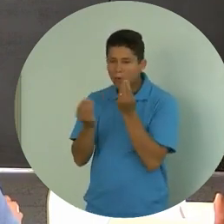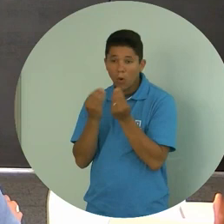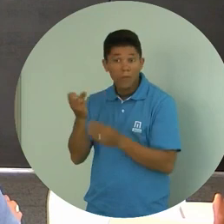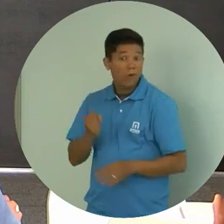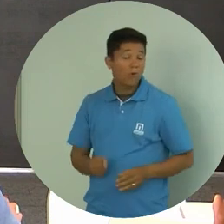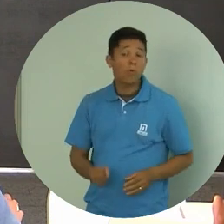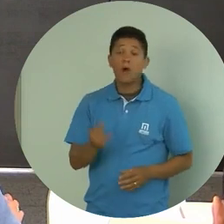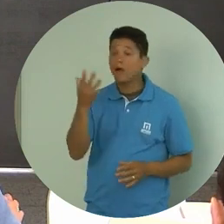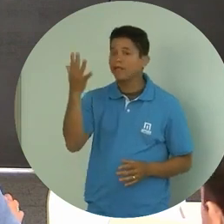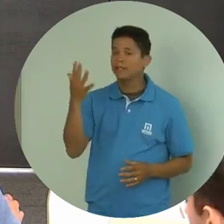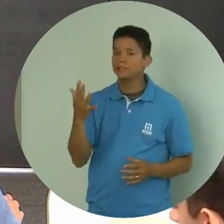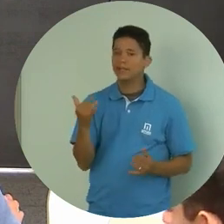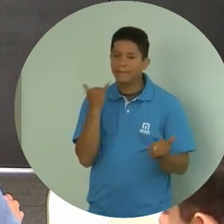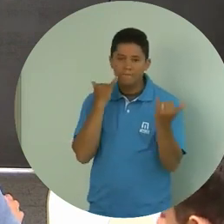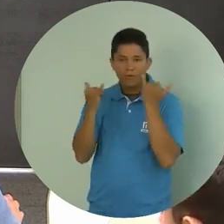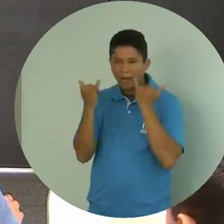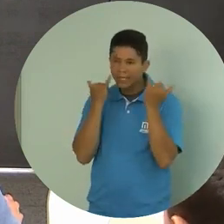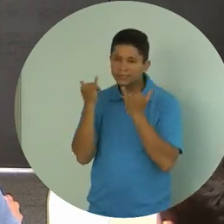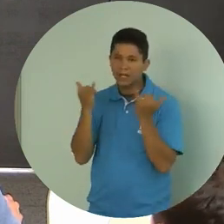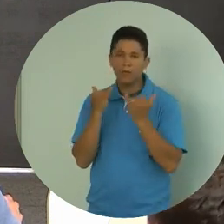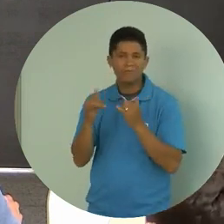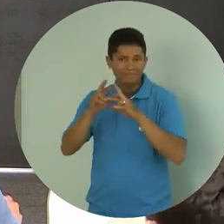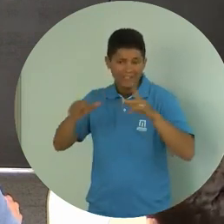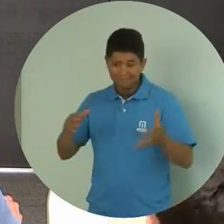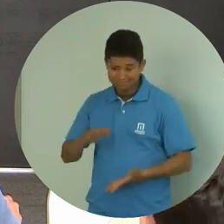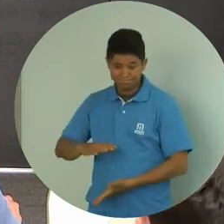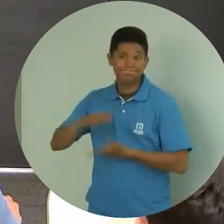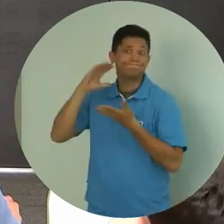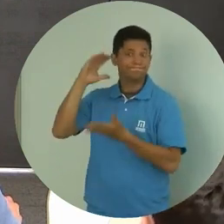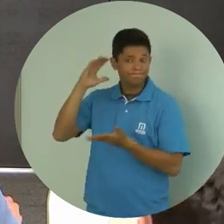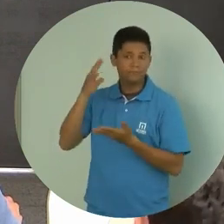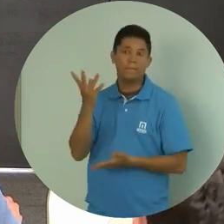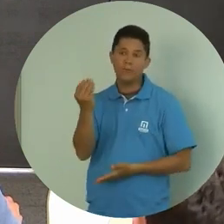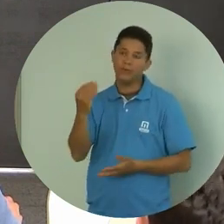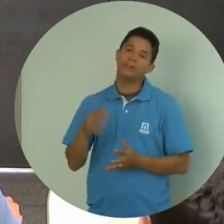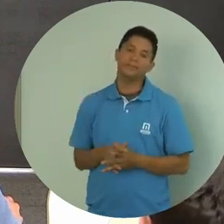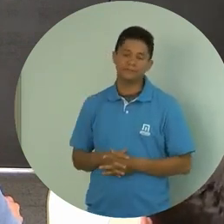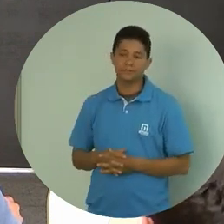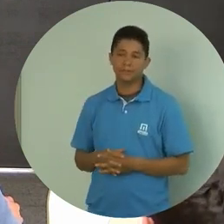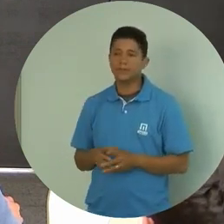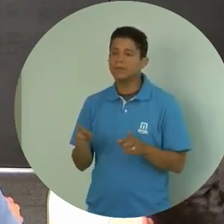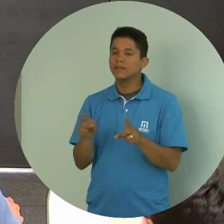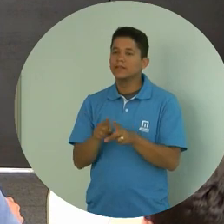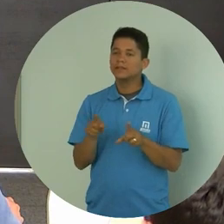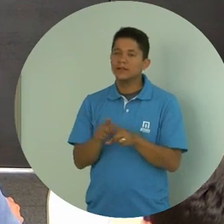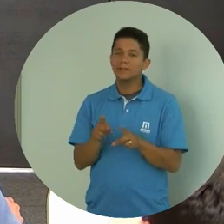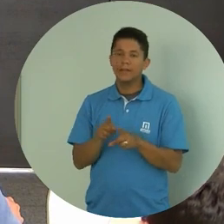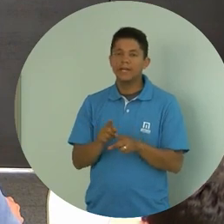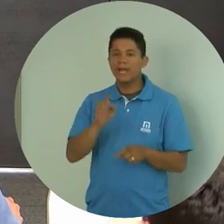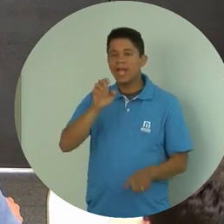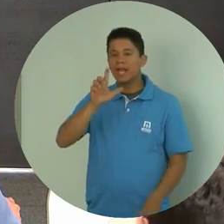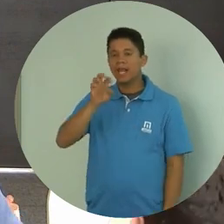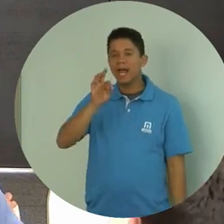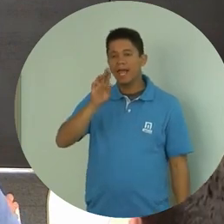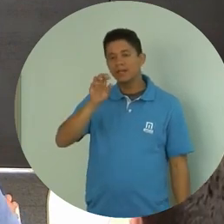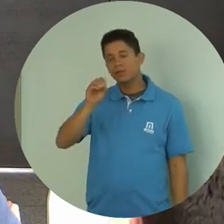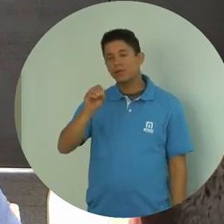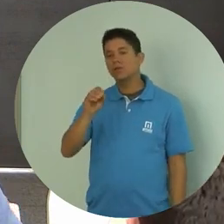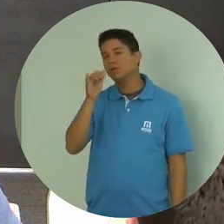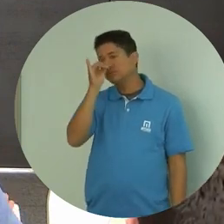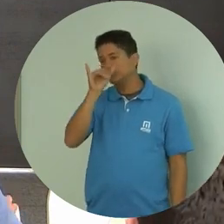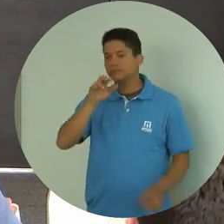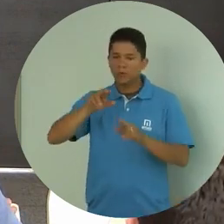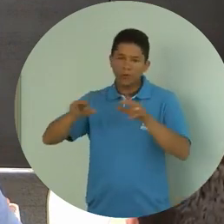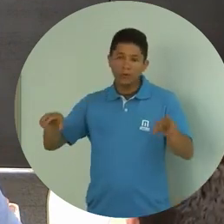enorme de informações. E eletroresistividade, fez muito ensaio mesmo.